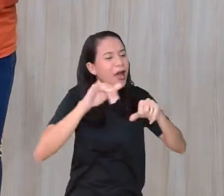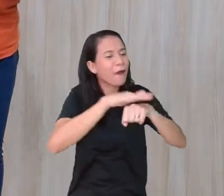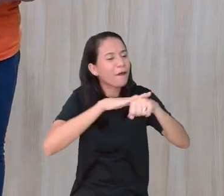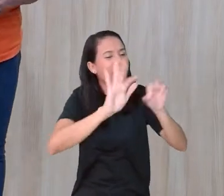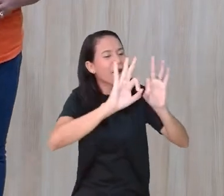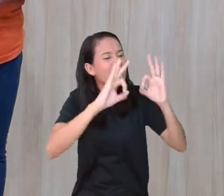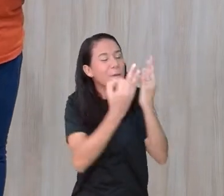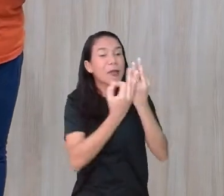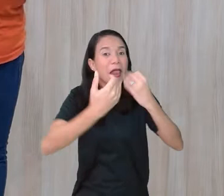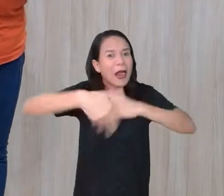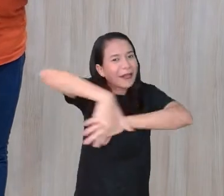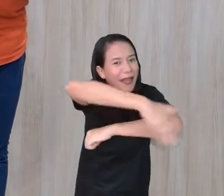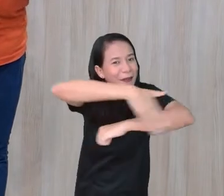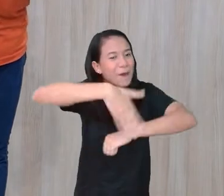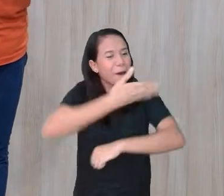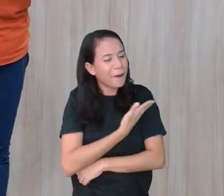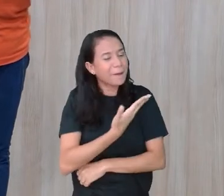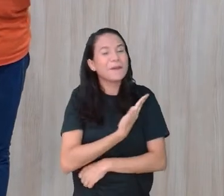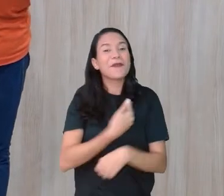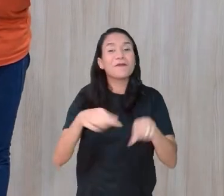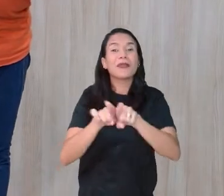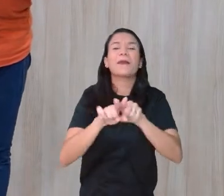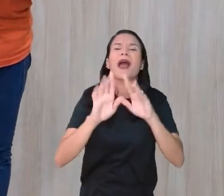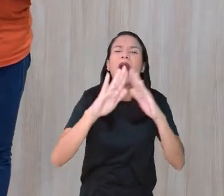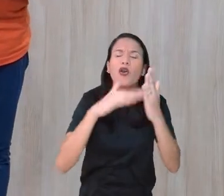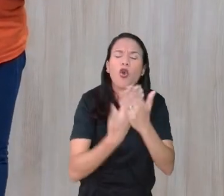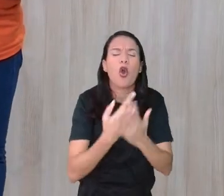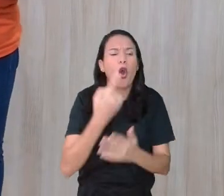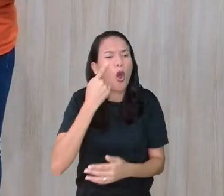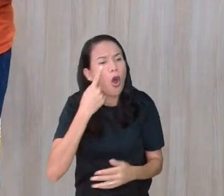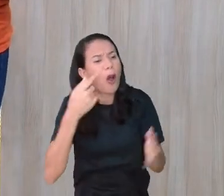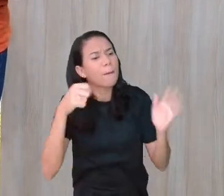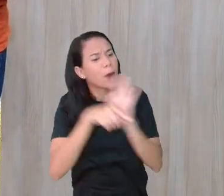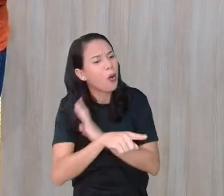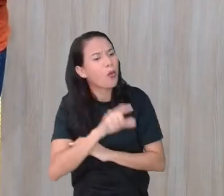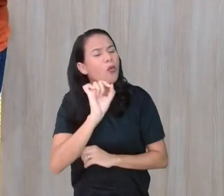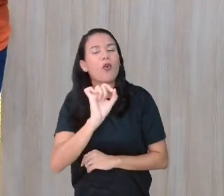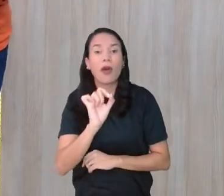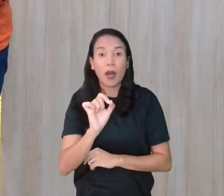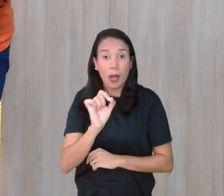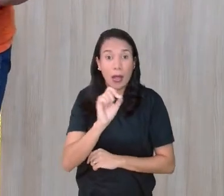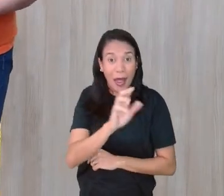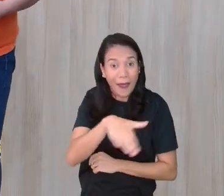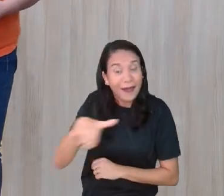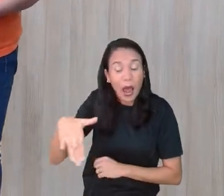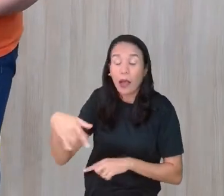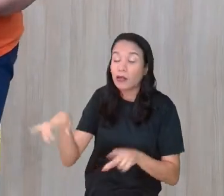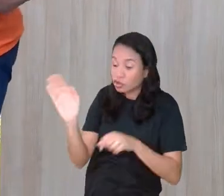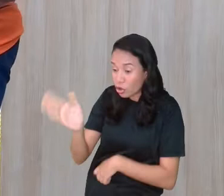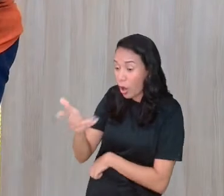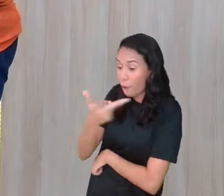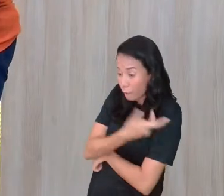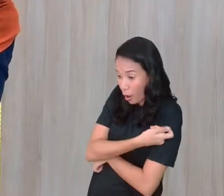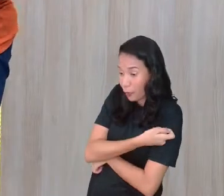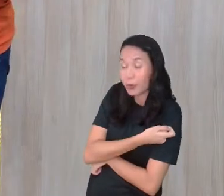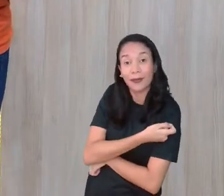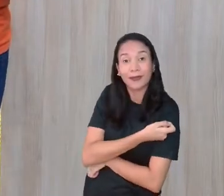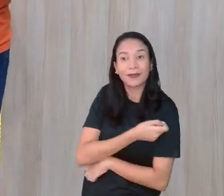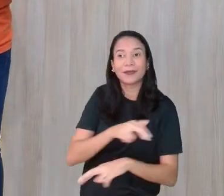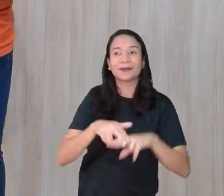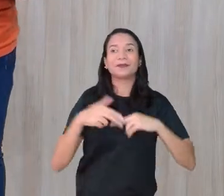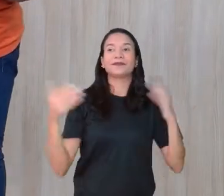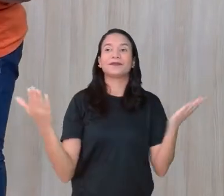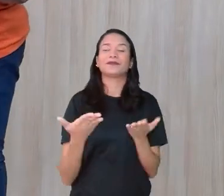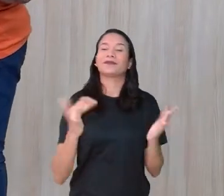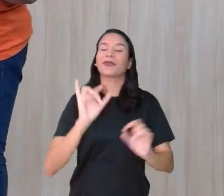aí na rua e até mesmo na escola, fazendo perguntas aos colegas menores se eles já se vacinaram. E agora a gente